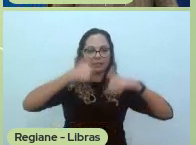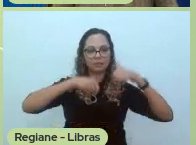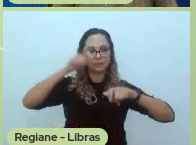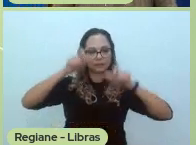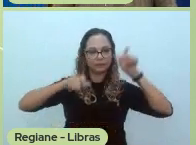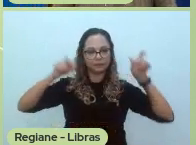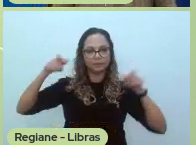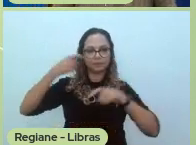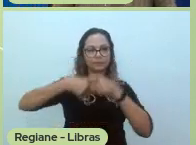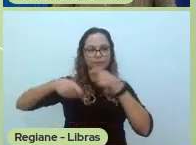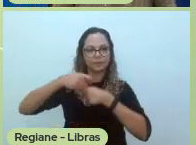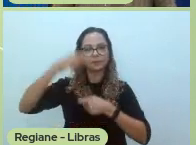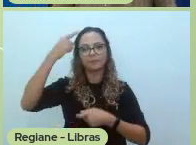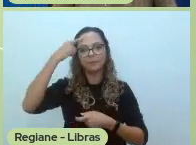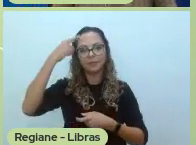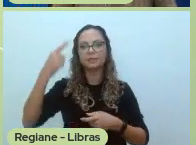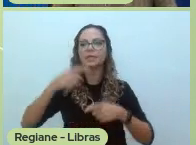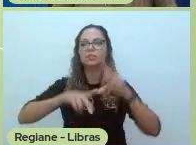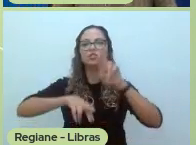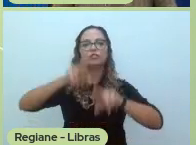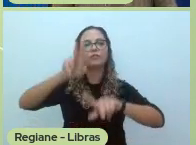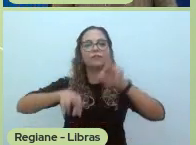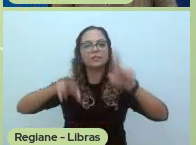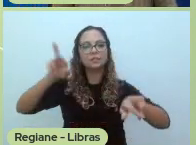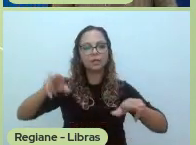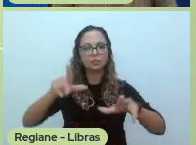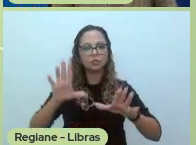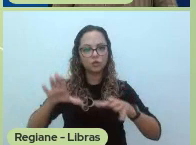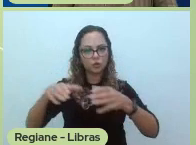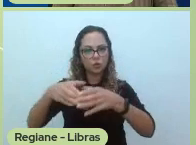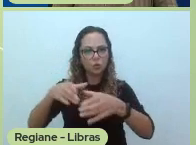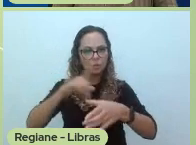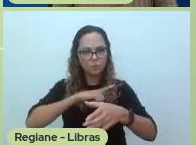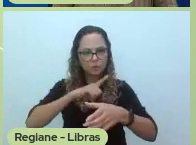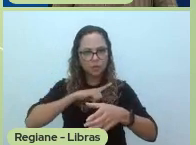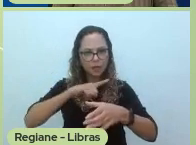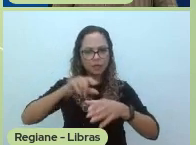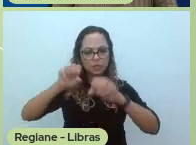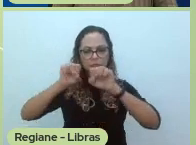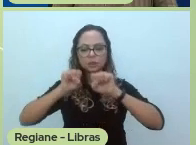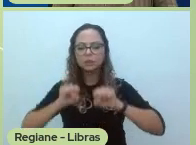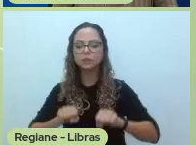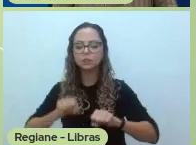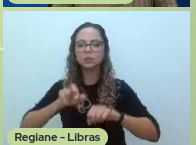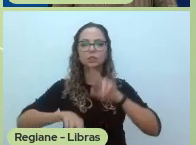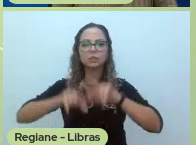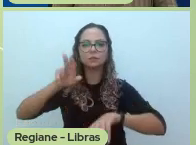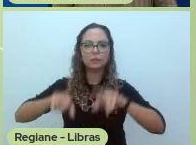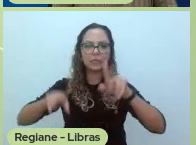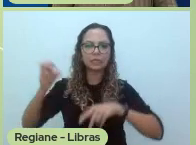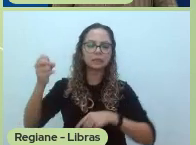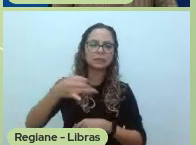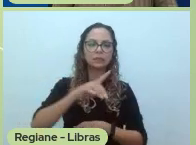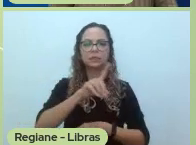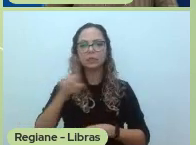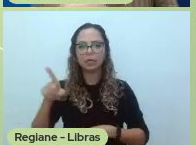de diversidade, o quanto vocês têm equipes diversas, o quanto vocês contratam diversidade, o